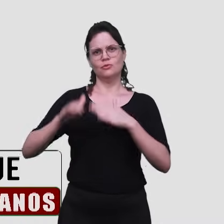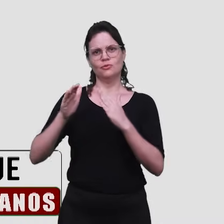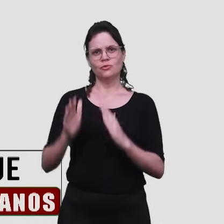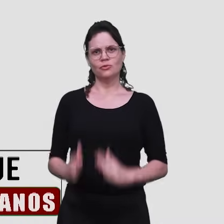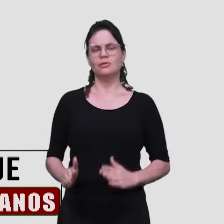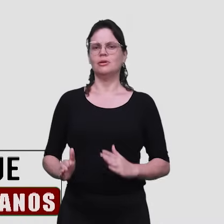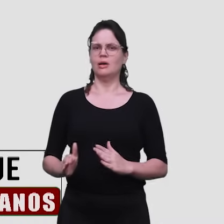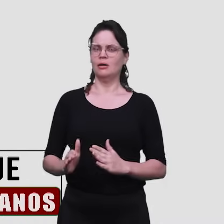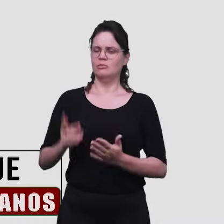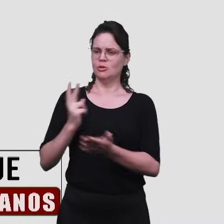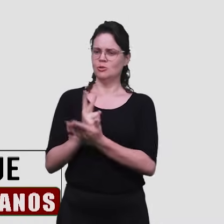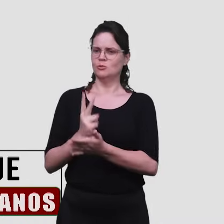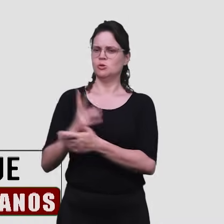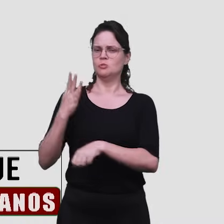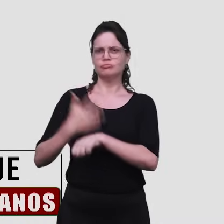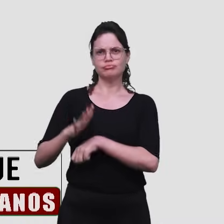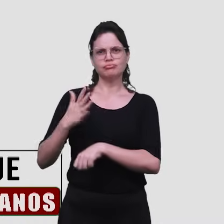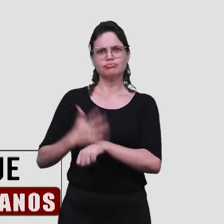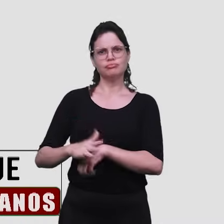no final,